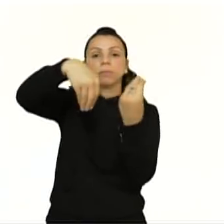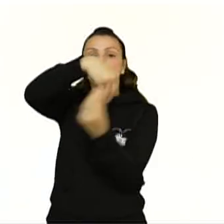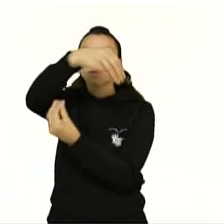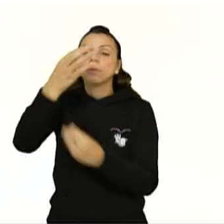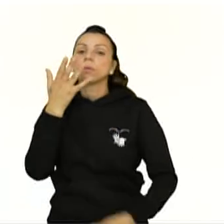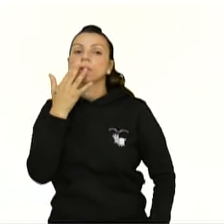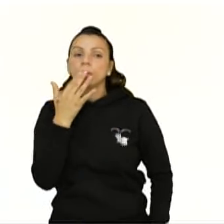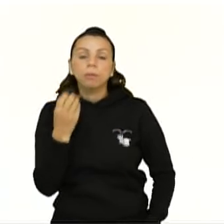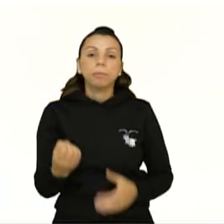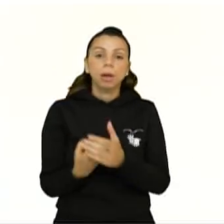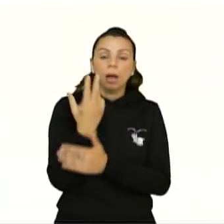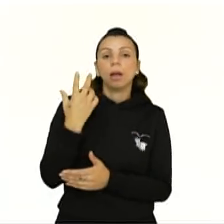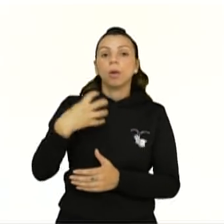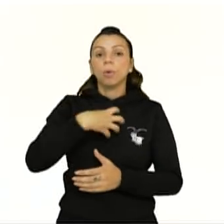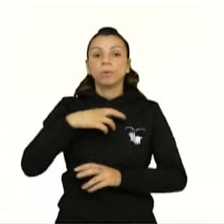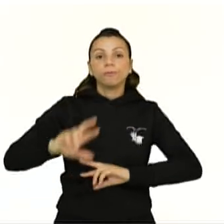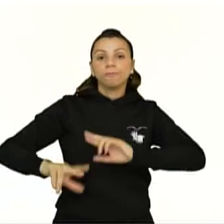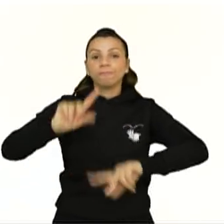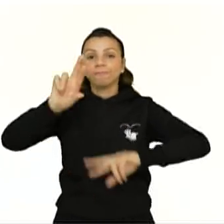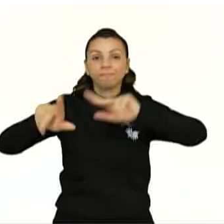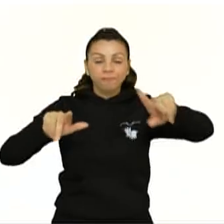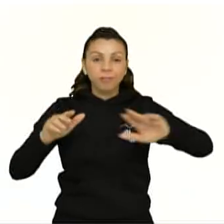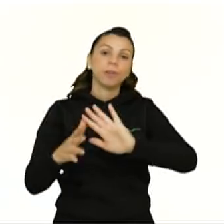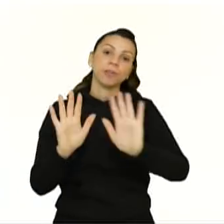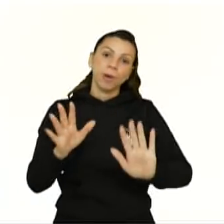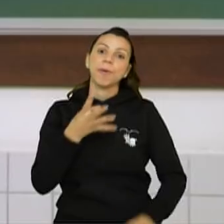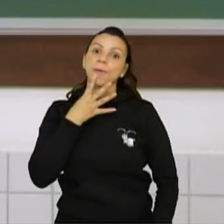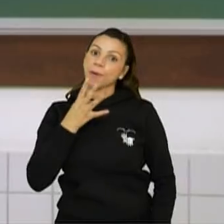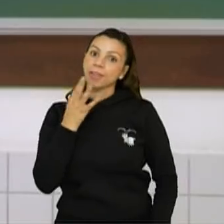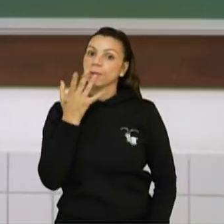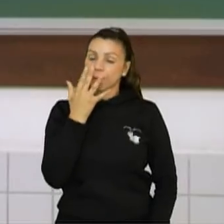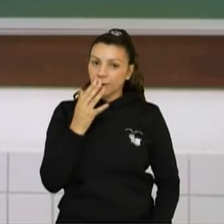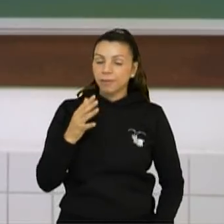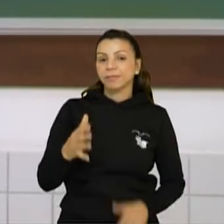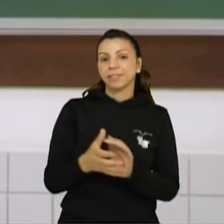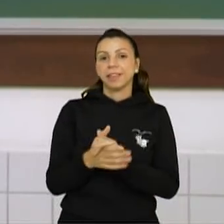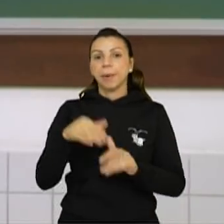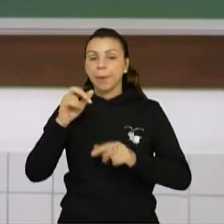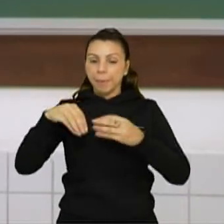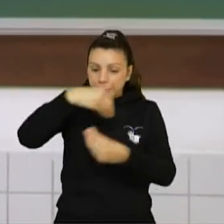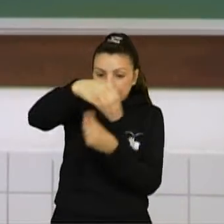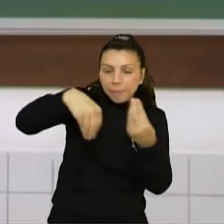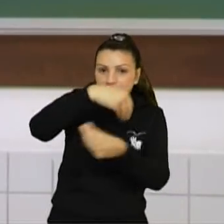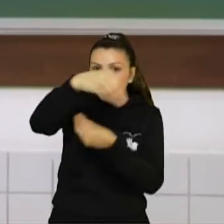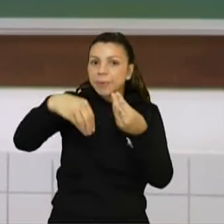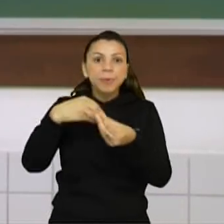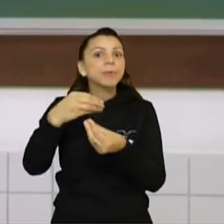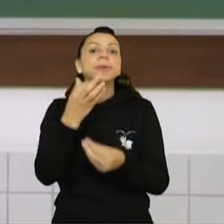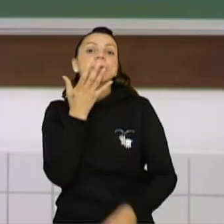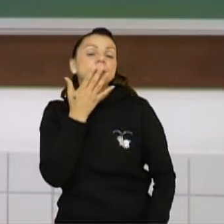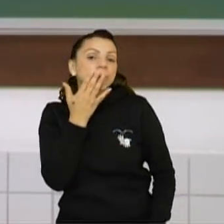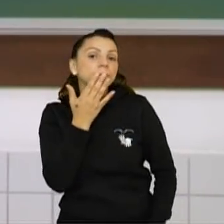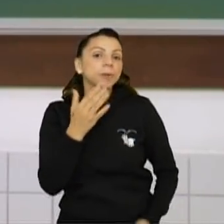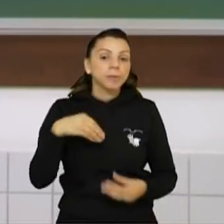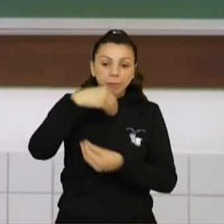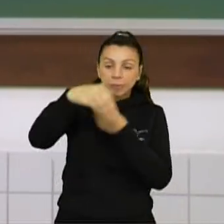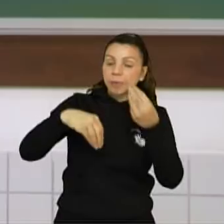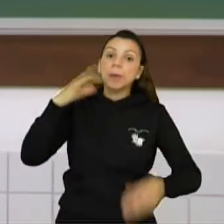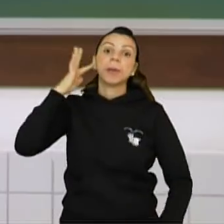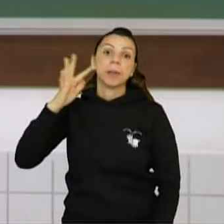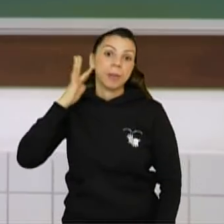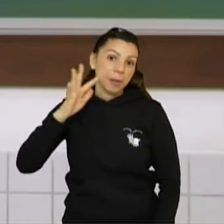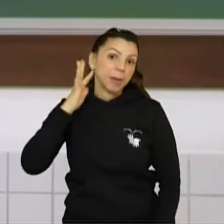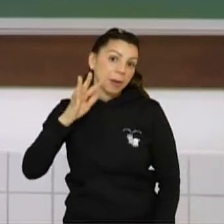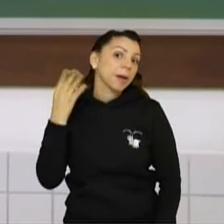cores para obter diferentes tonalidades. Então agora você conheceu um pouquinho das cores e você vai fazer exatamente essas misturas, tá bom? Faça as misturas porque é legal de